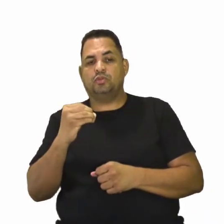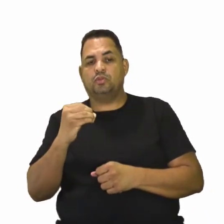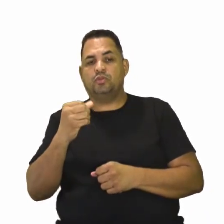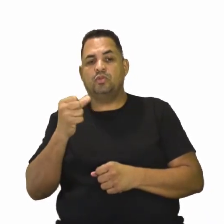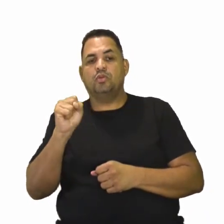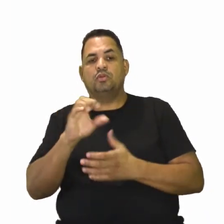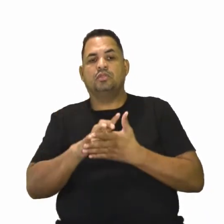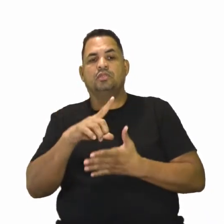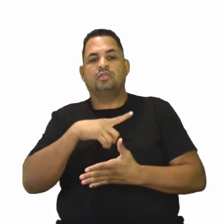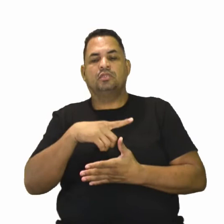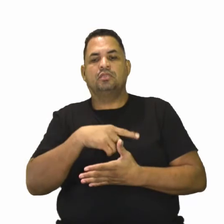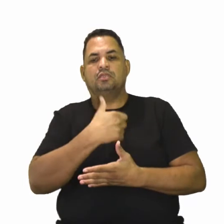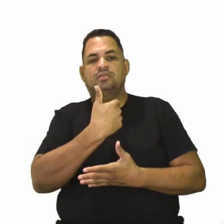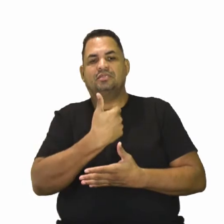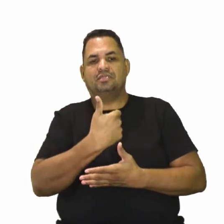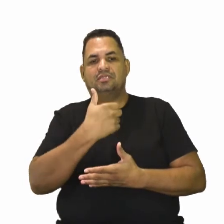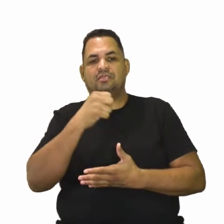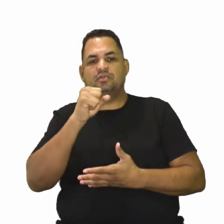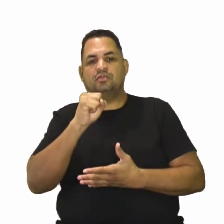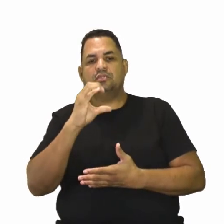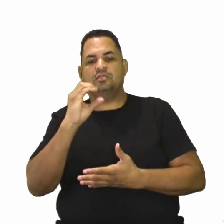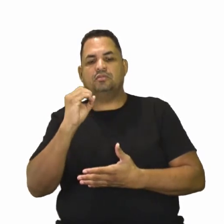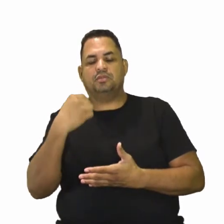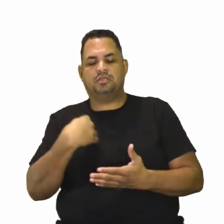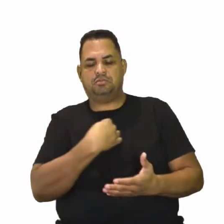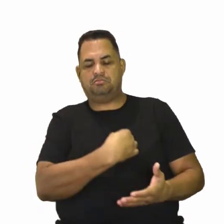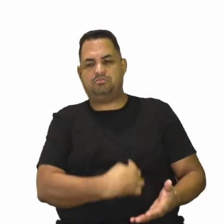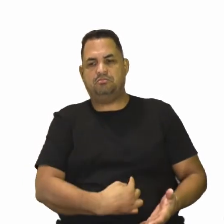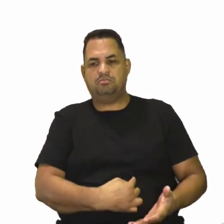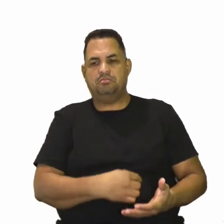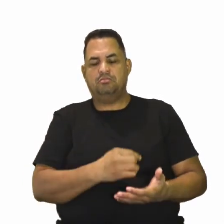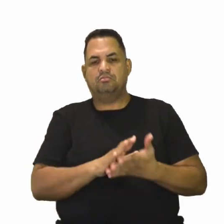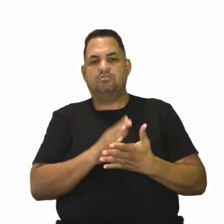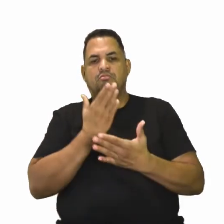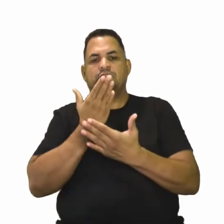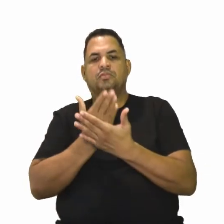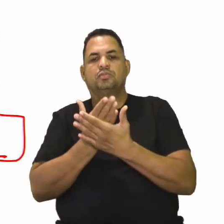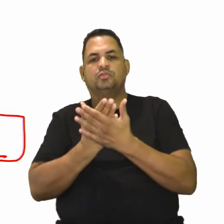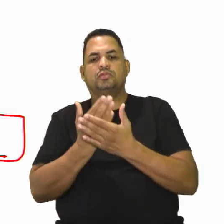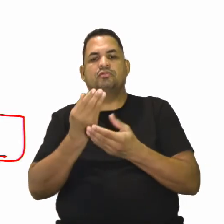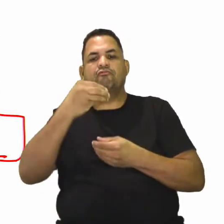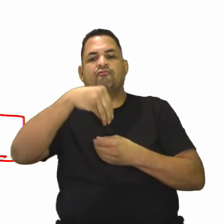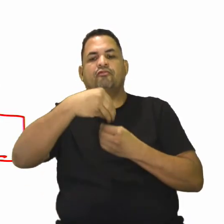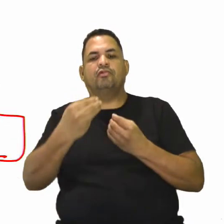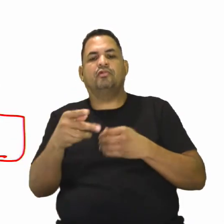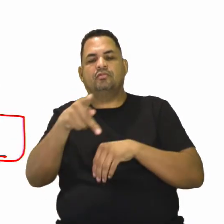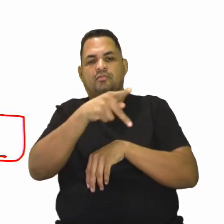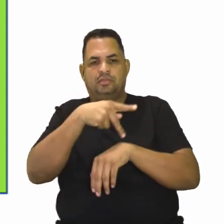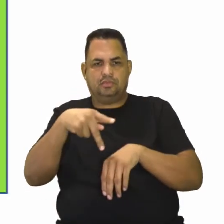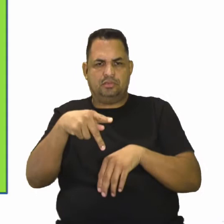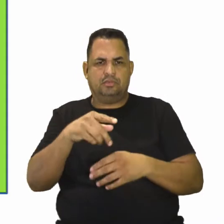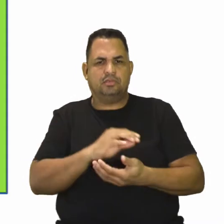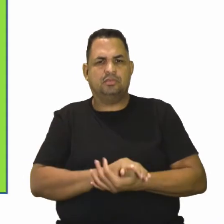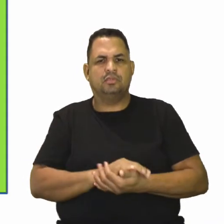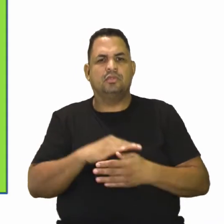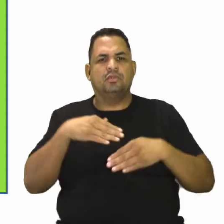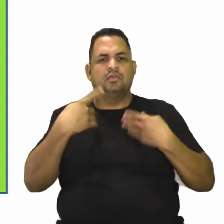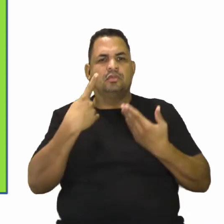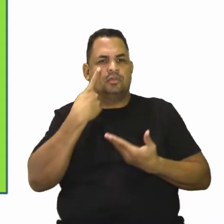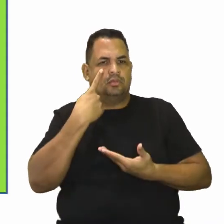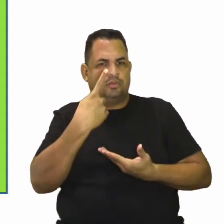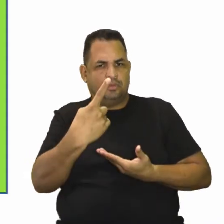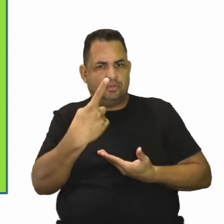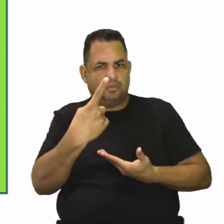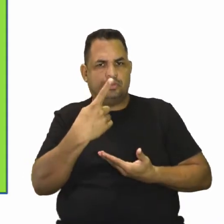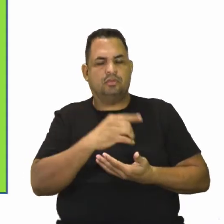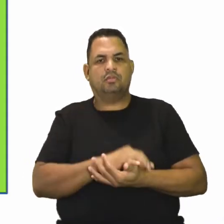temos 180 mil chineses estudando fora. Então, quando a gente olha